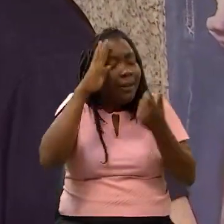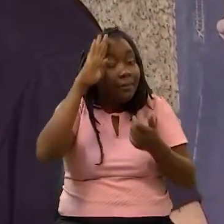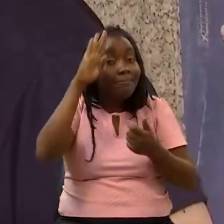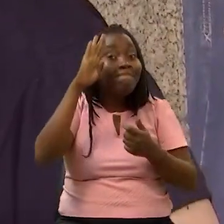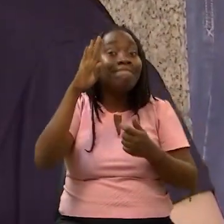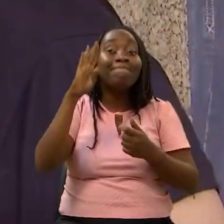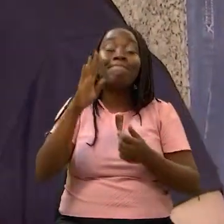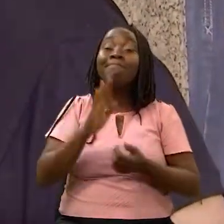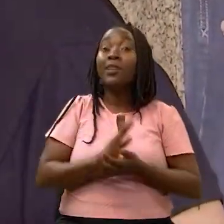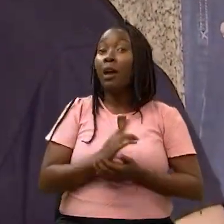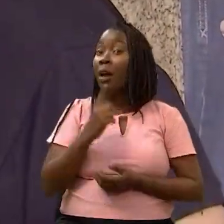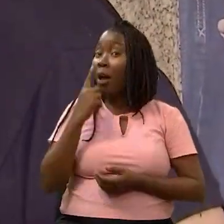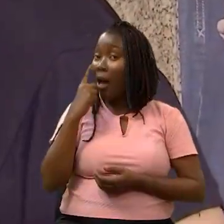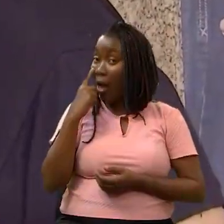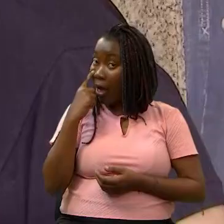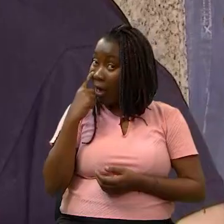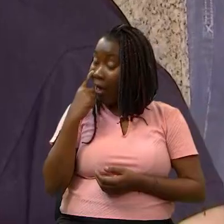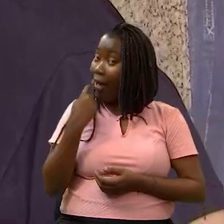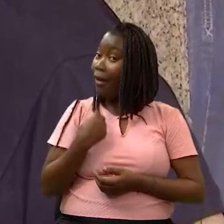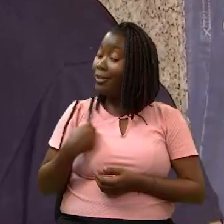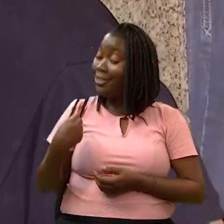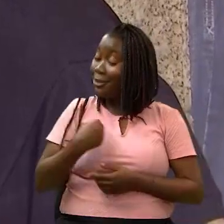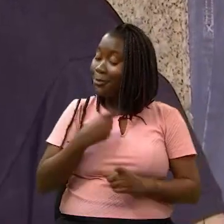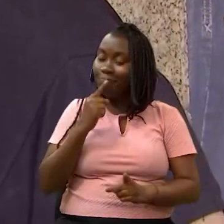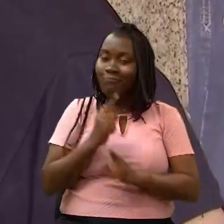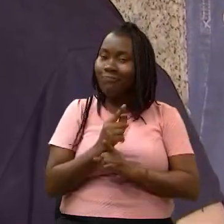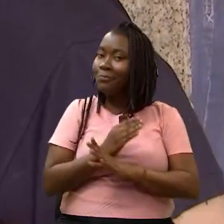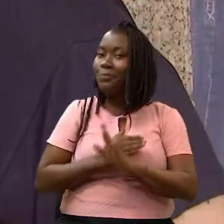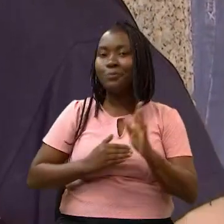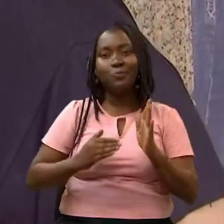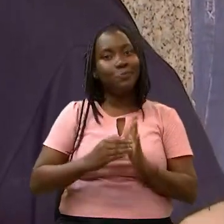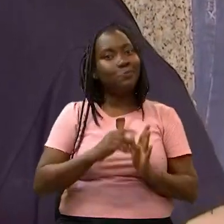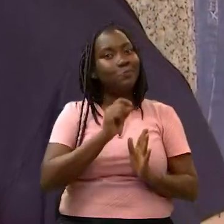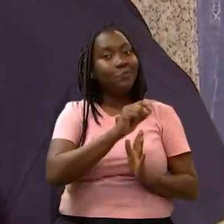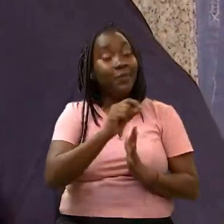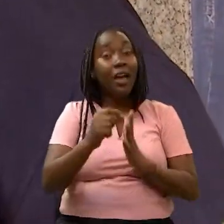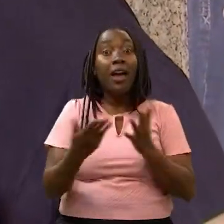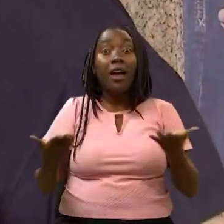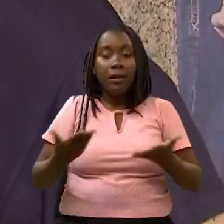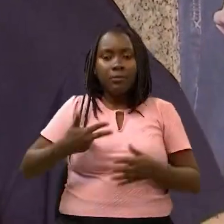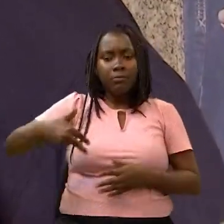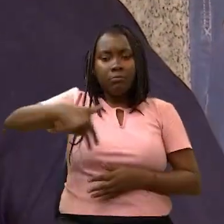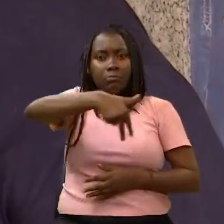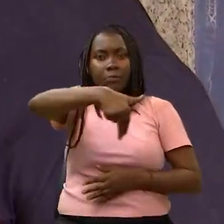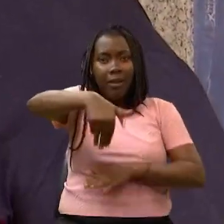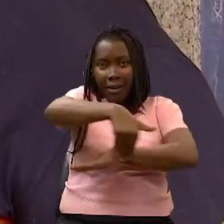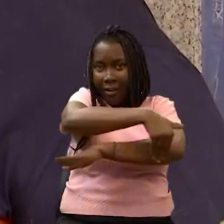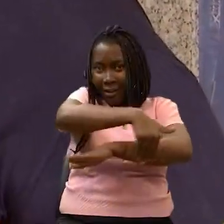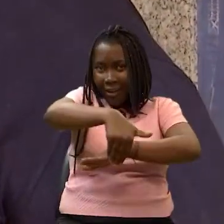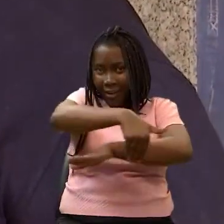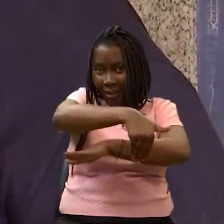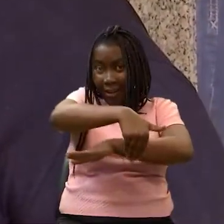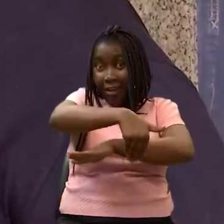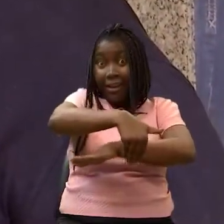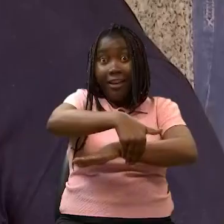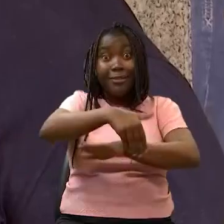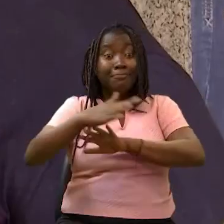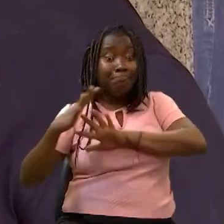violência, principalmente? Olha, aqui a gente encontra de tudo. A gente encontra, até esses dias eu estava andando aqui pela